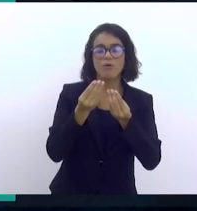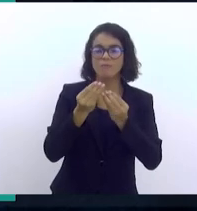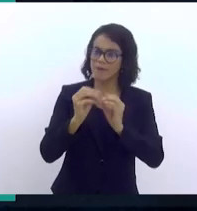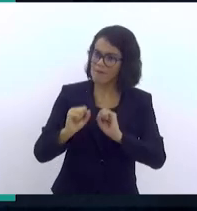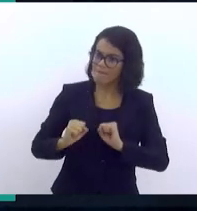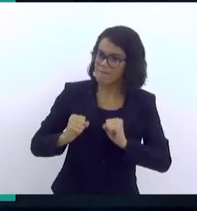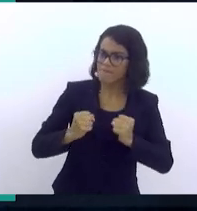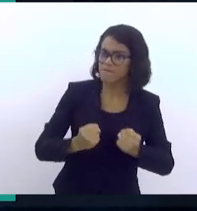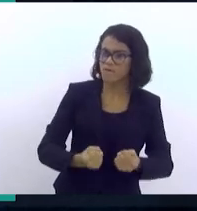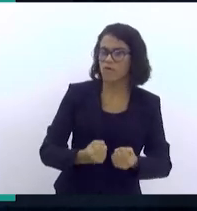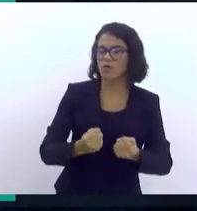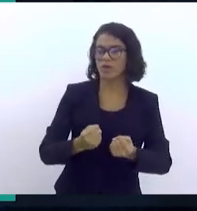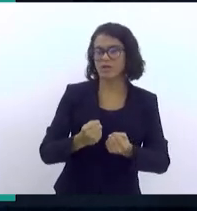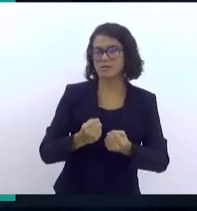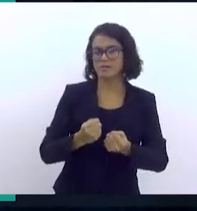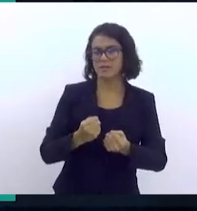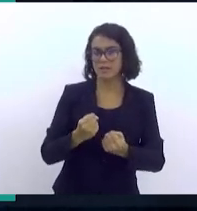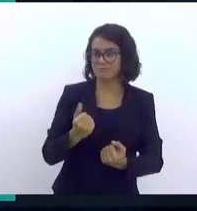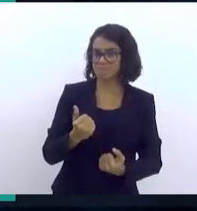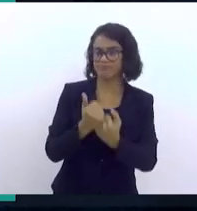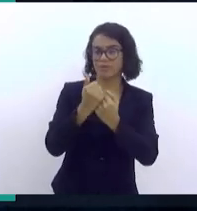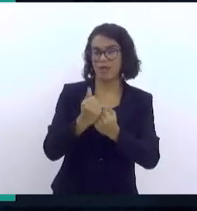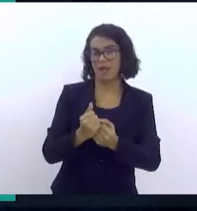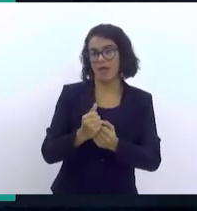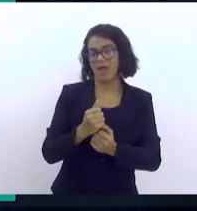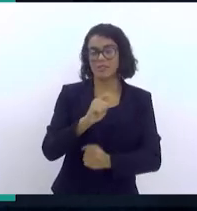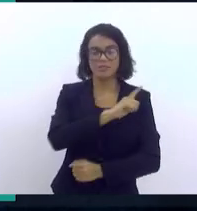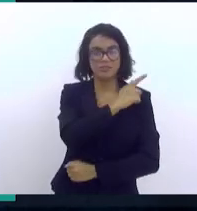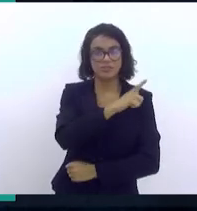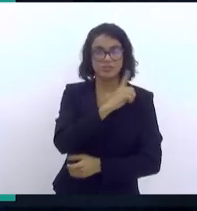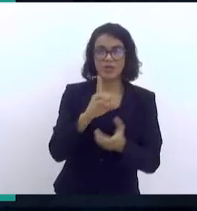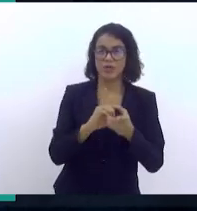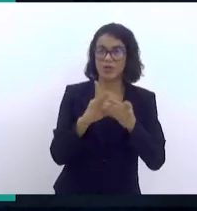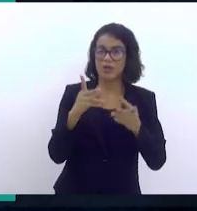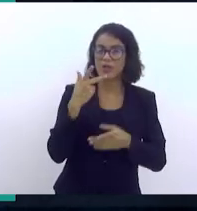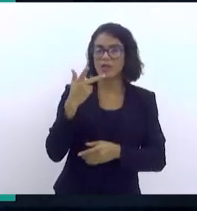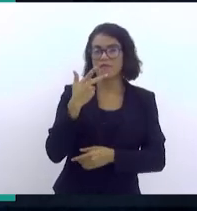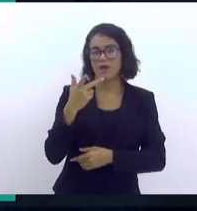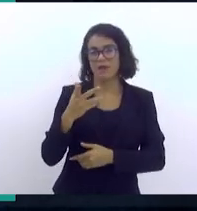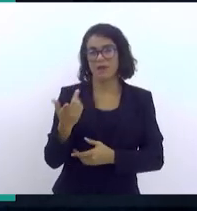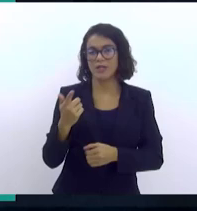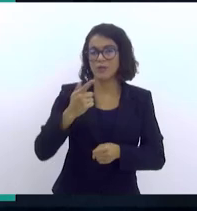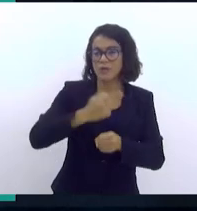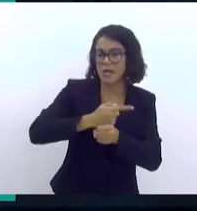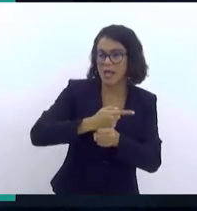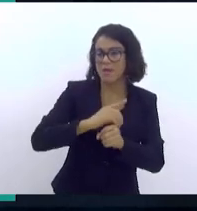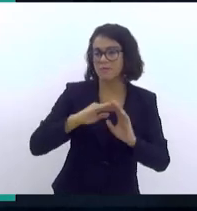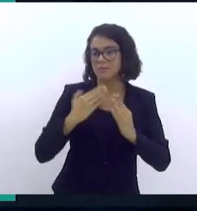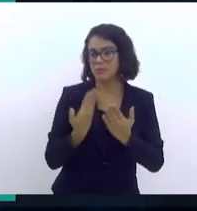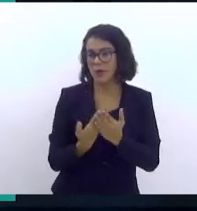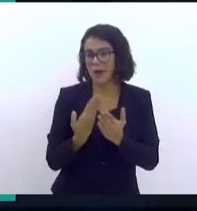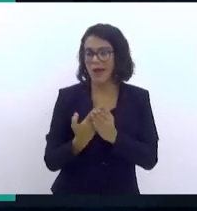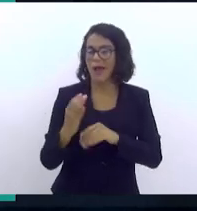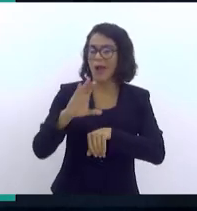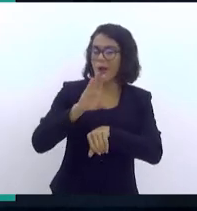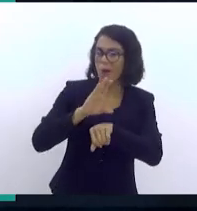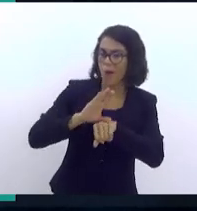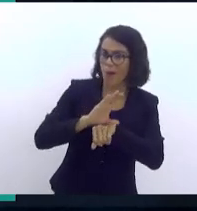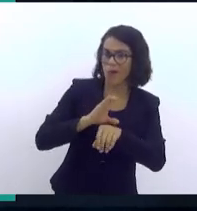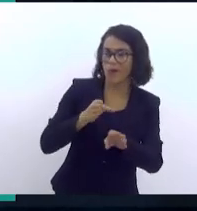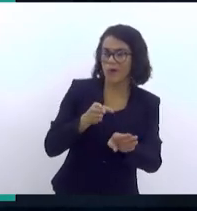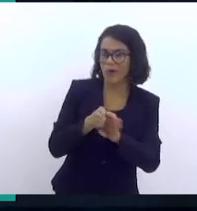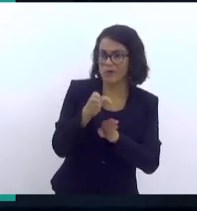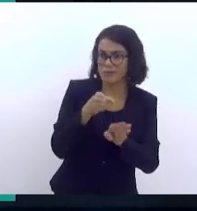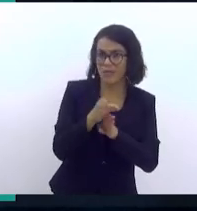fortalecer Essa gestão democrática e assim a gente está falando de grêmios escolares de espaços como os conselhos